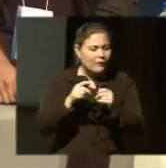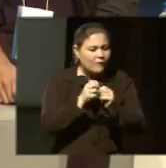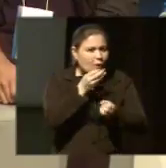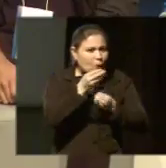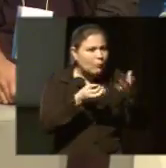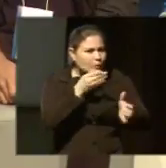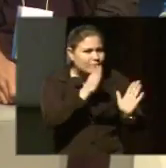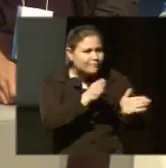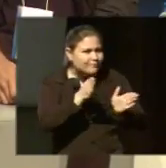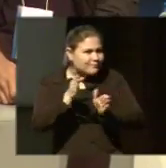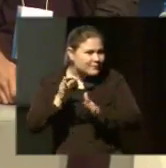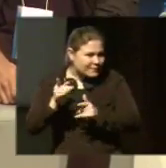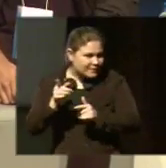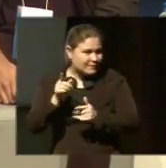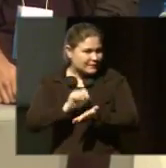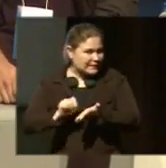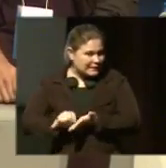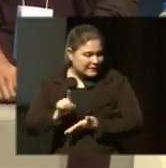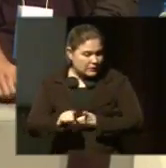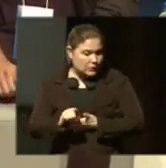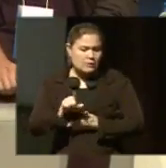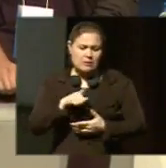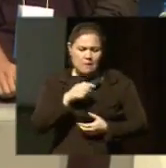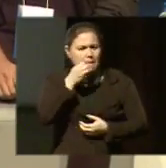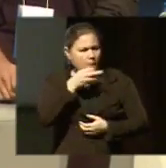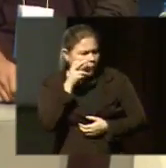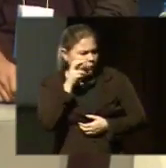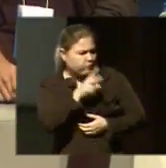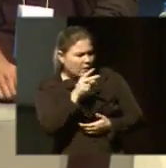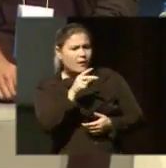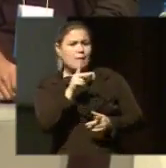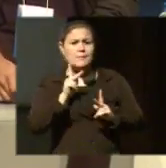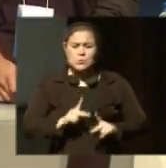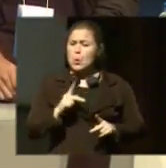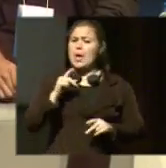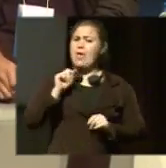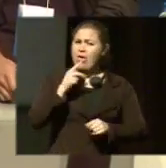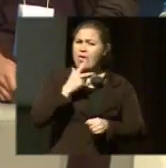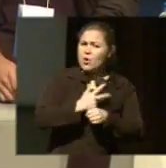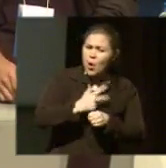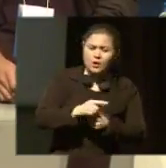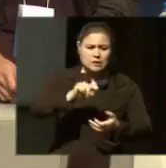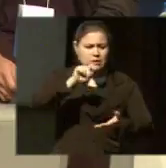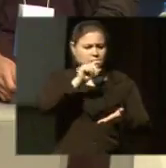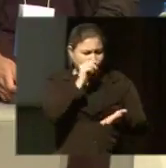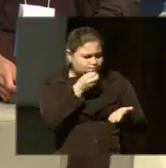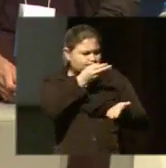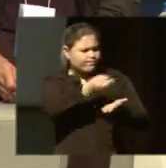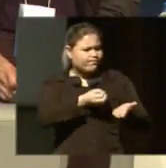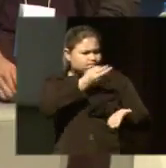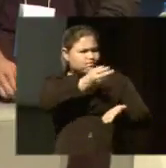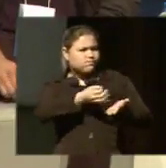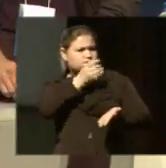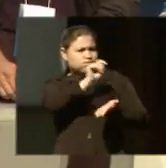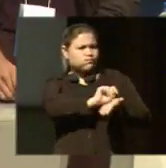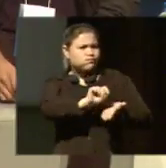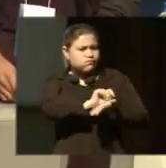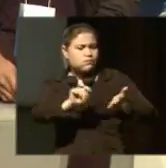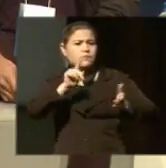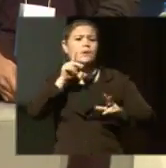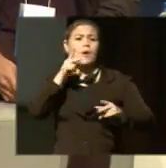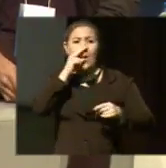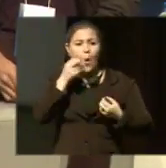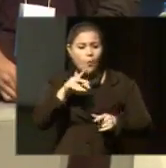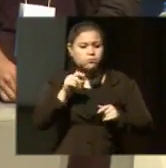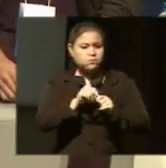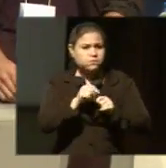muito bom ver pessoas idosas roteirizando e dirigindo filmes falando sobre pessoas idosas.